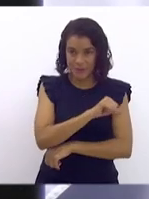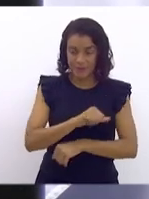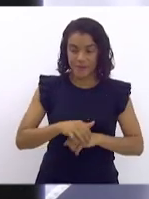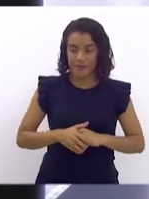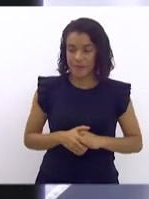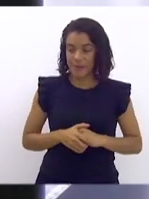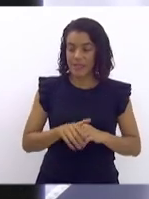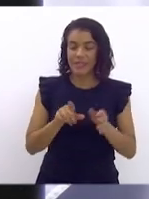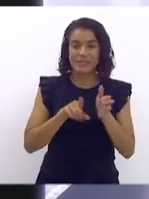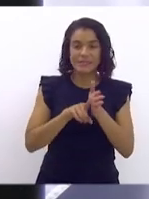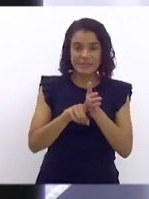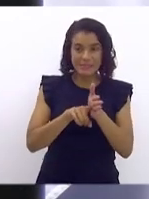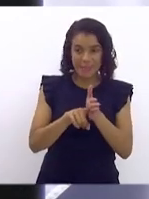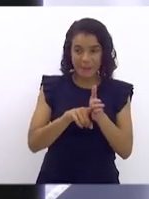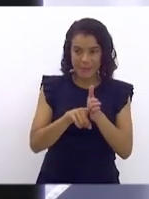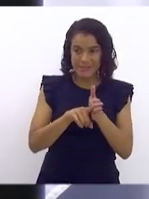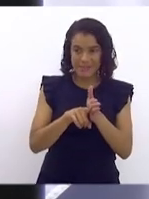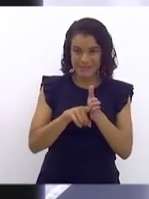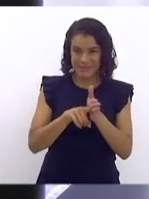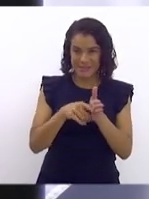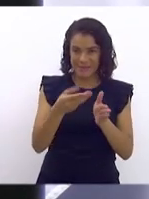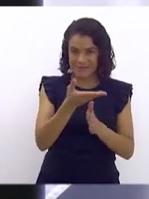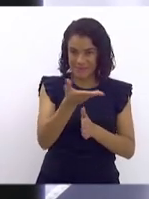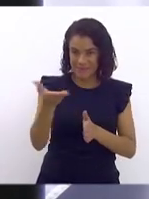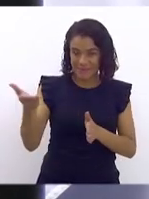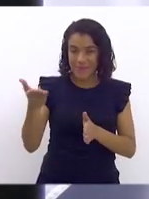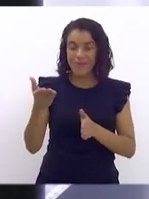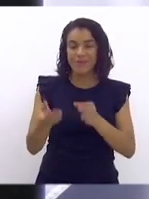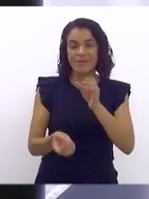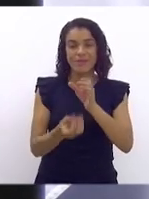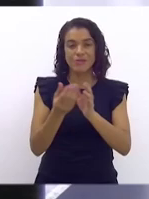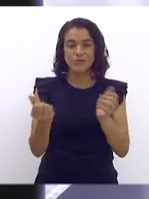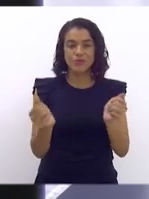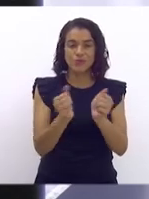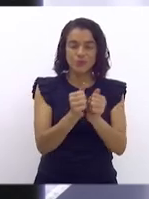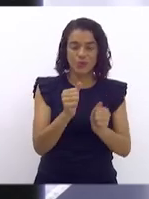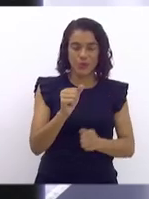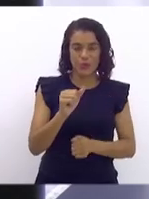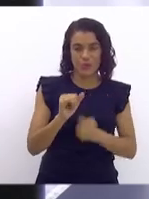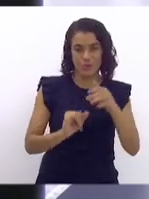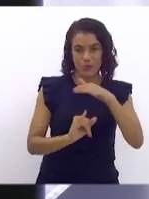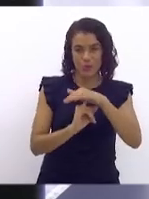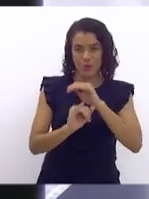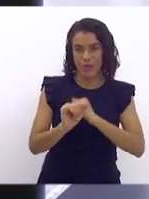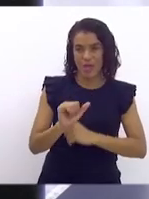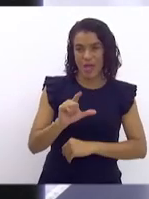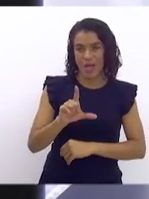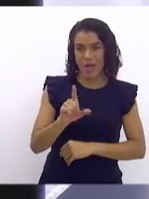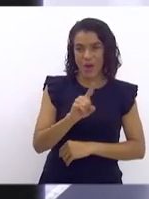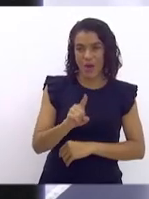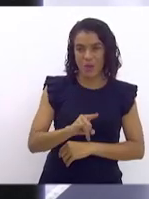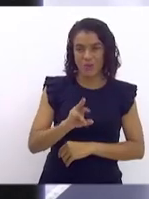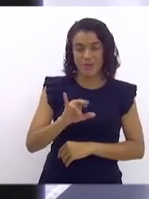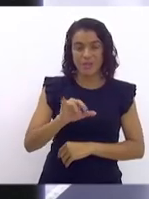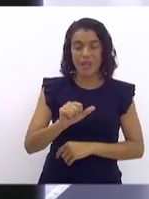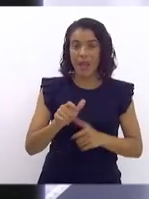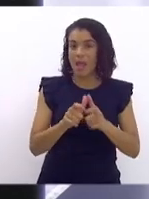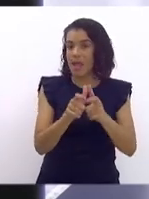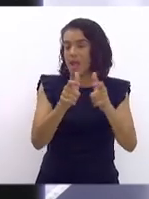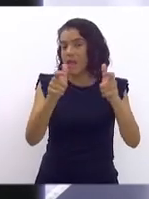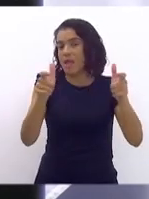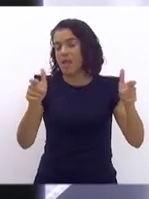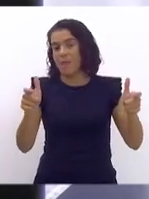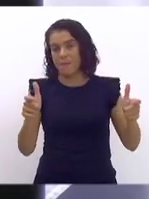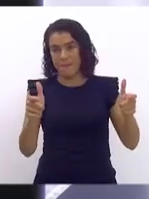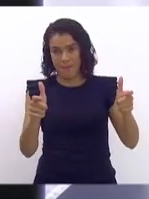E nessa pesquisa que vocês fizeram com o Instituto Alziras, que para mim é uma pesquisa maior do que a que a gente